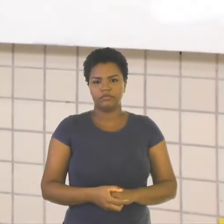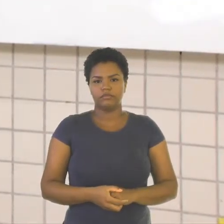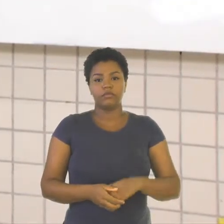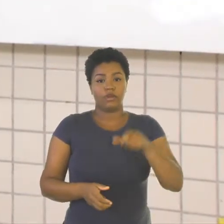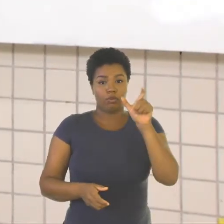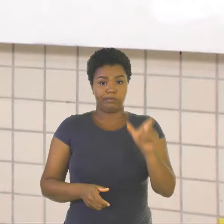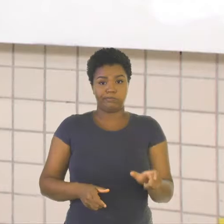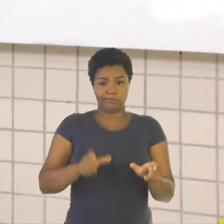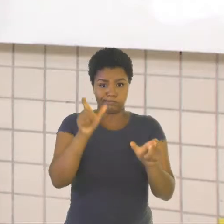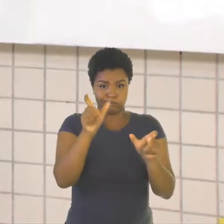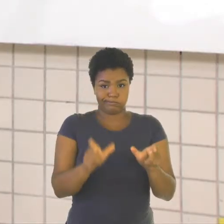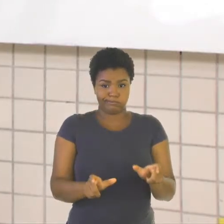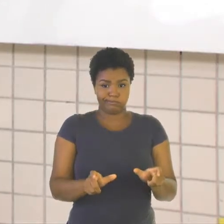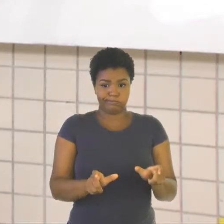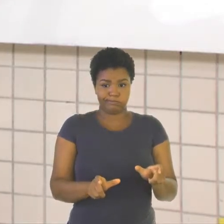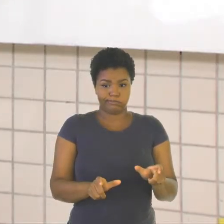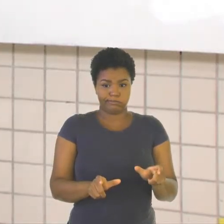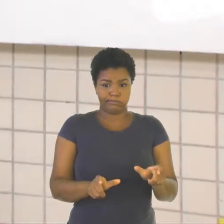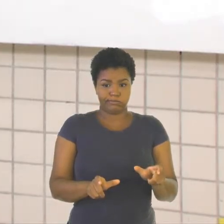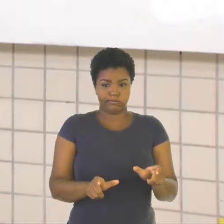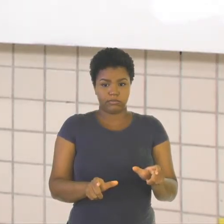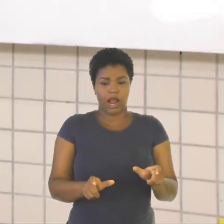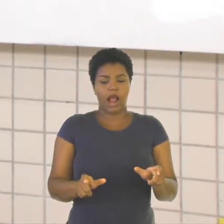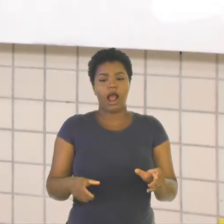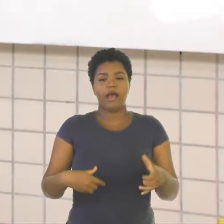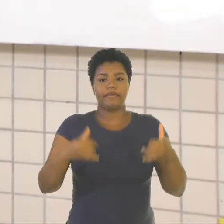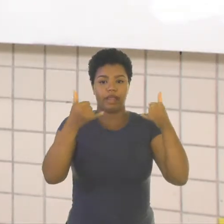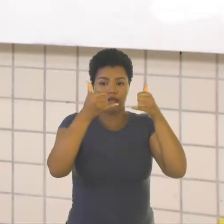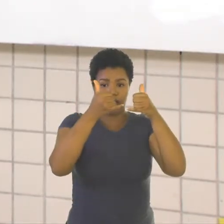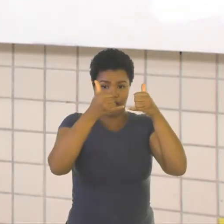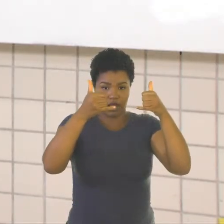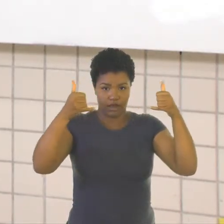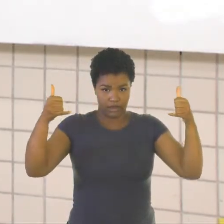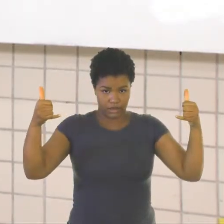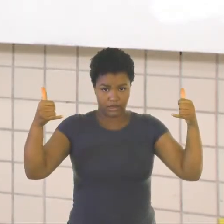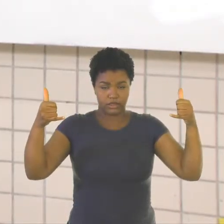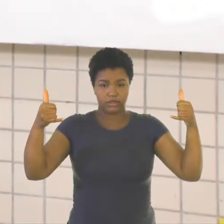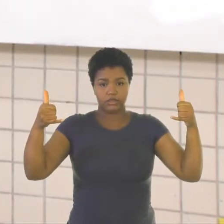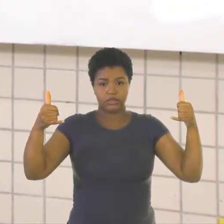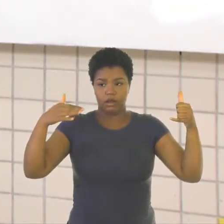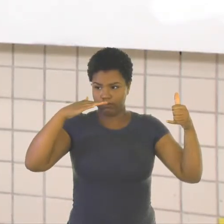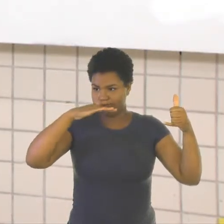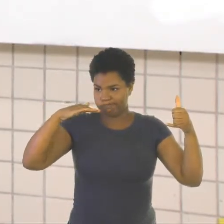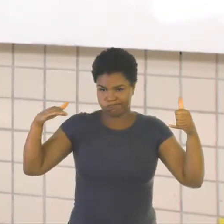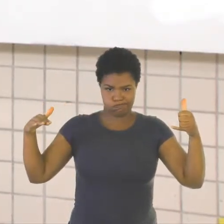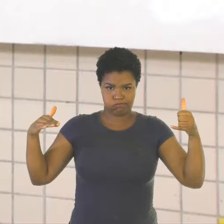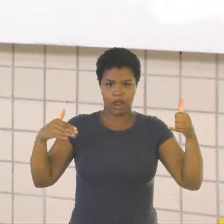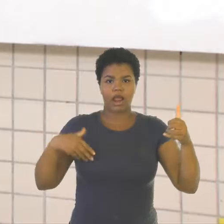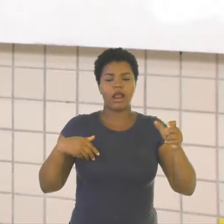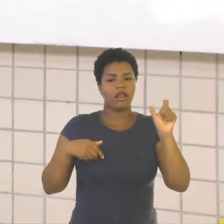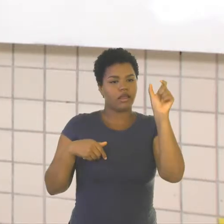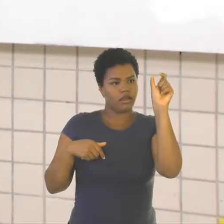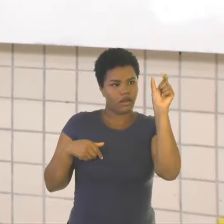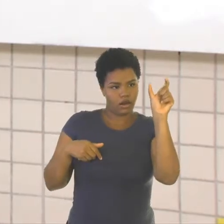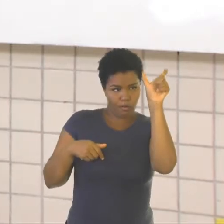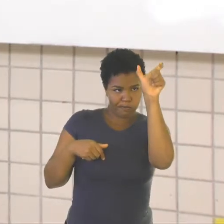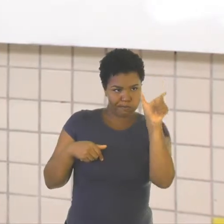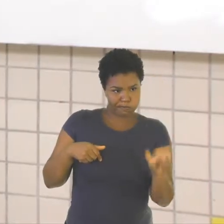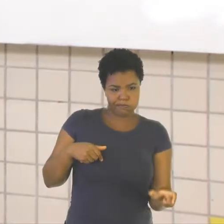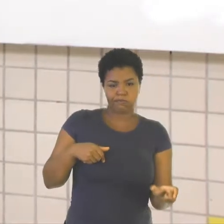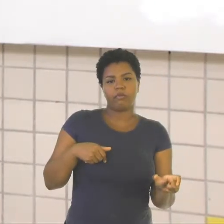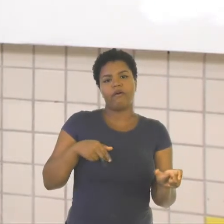certo? A linha está na horizontal e a coluna está na vertical. Nós já estudamos isso.